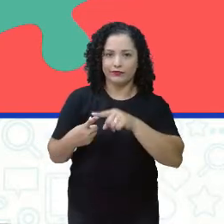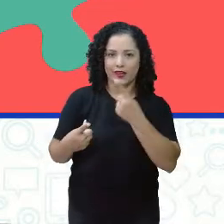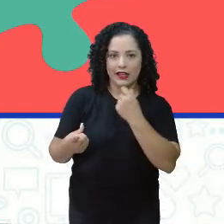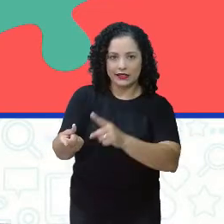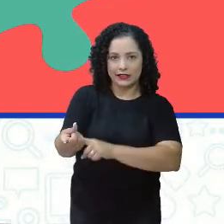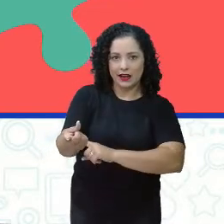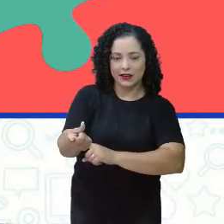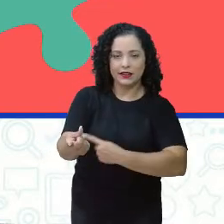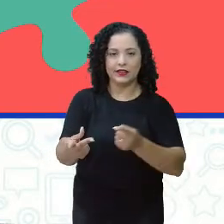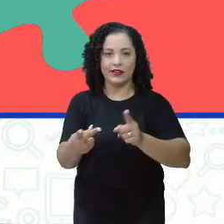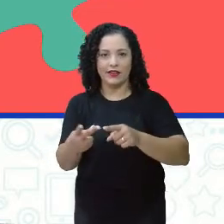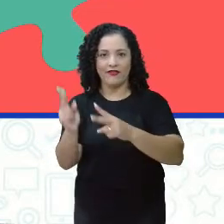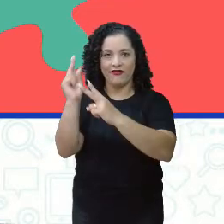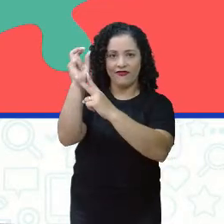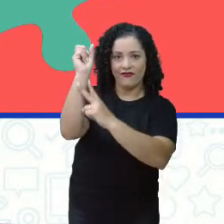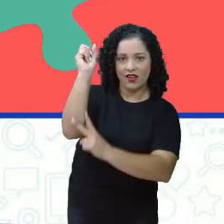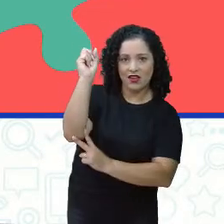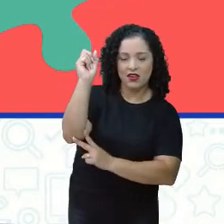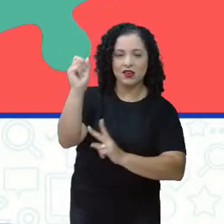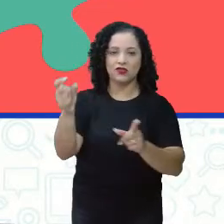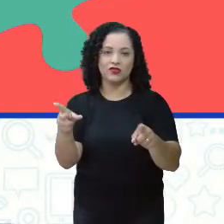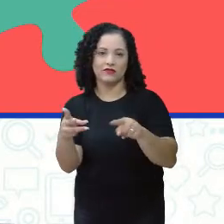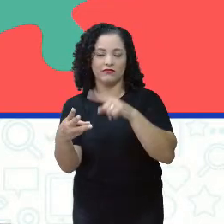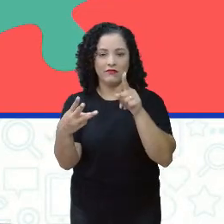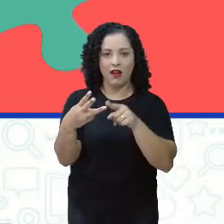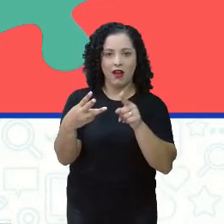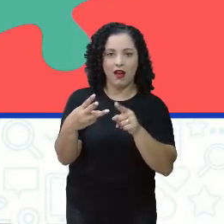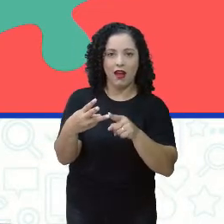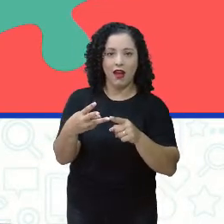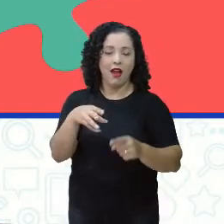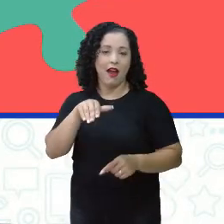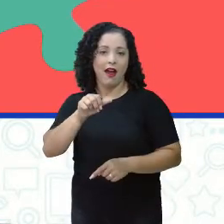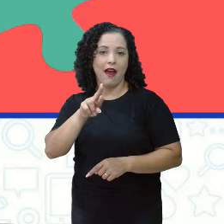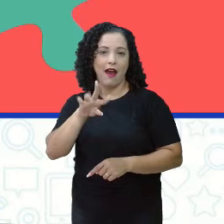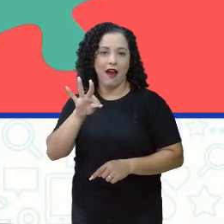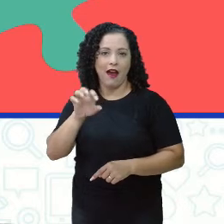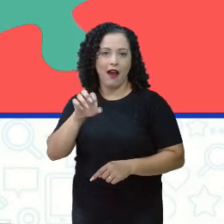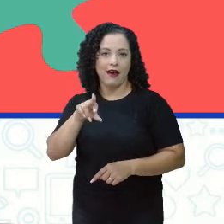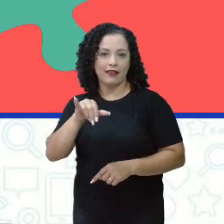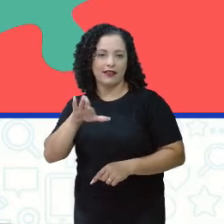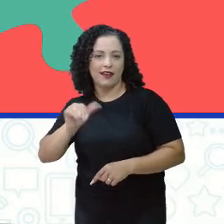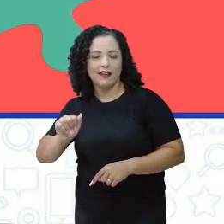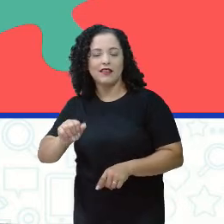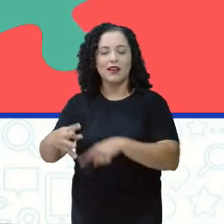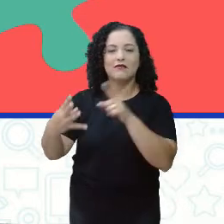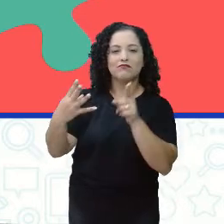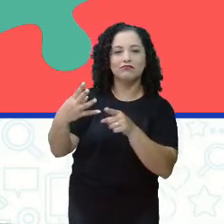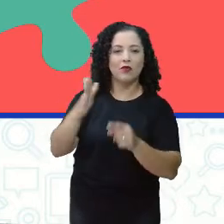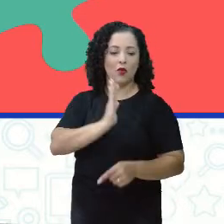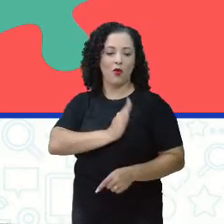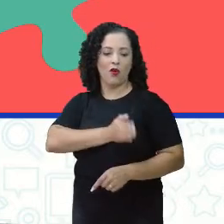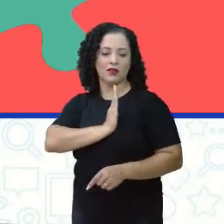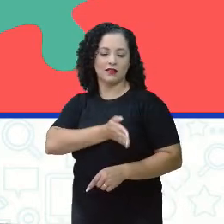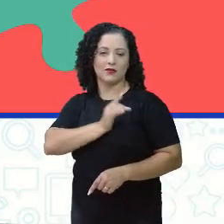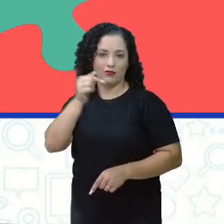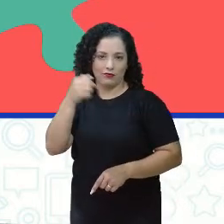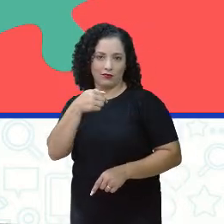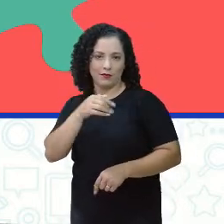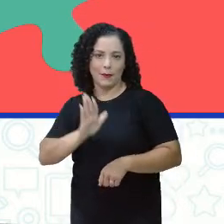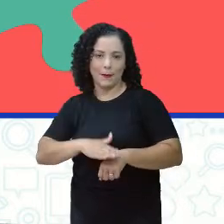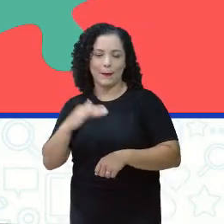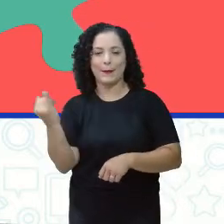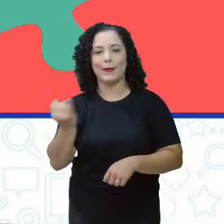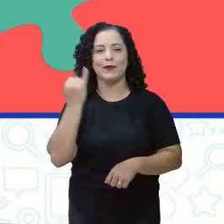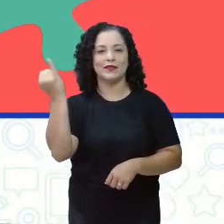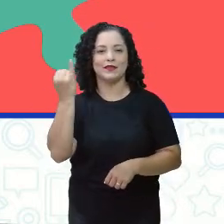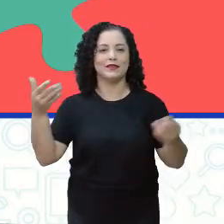veias, artérias e o coração. Então, aí o coração como o órgão mais importante, né? Que a gente vai conversar bastante hoje sobre